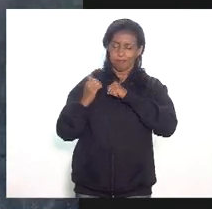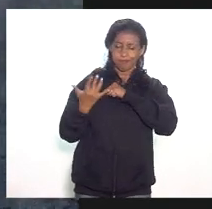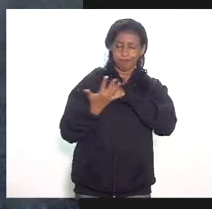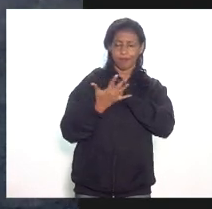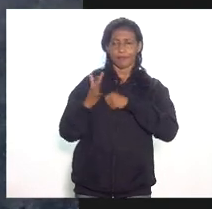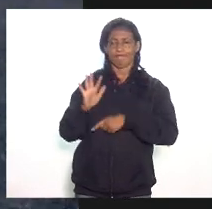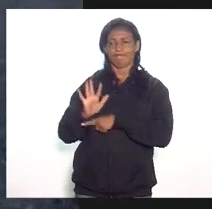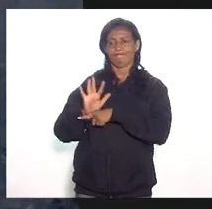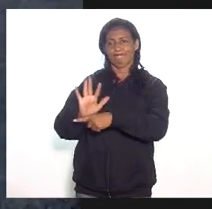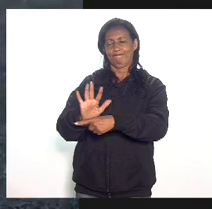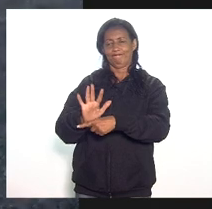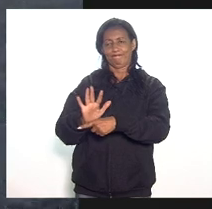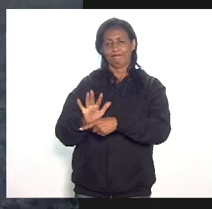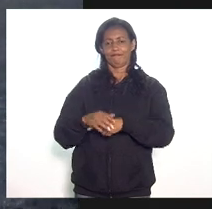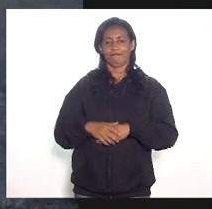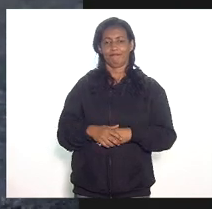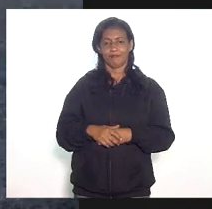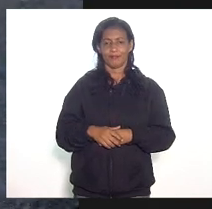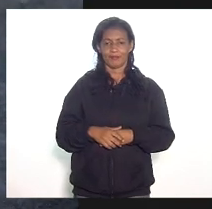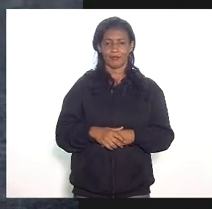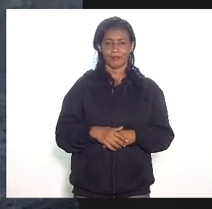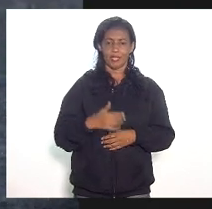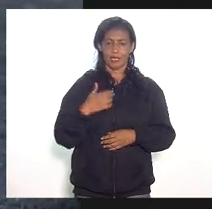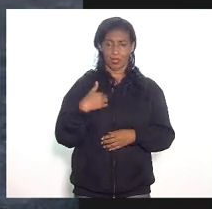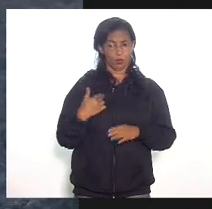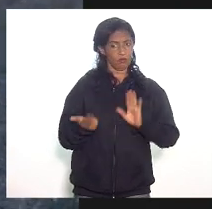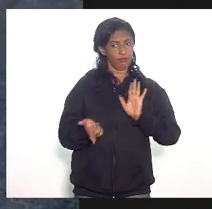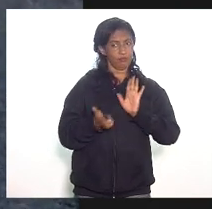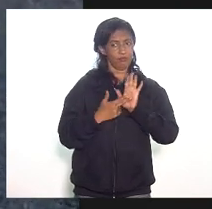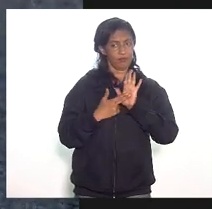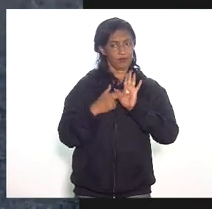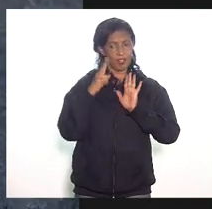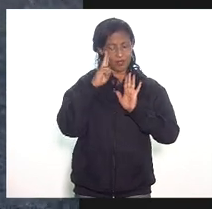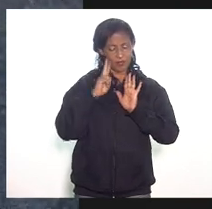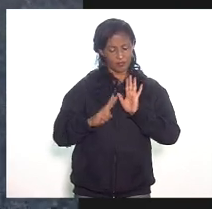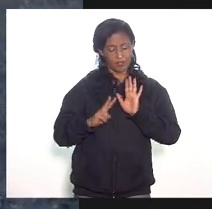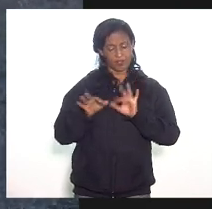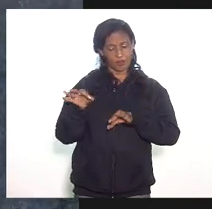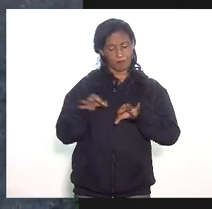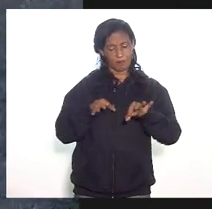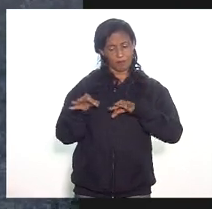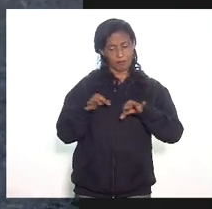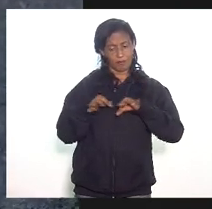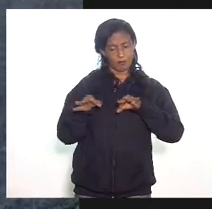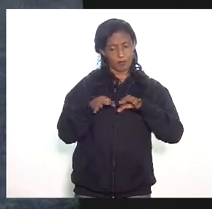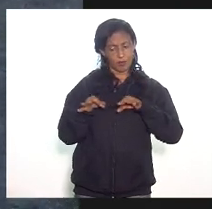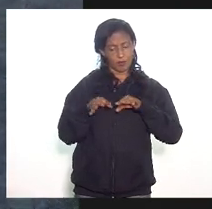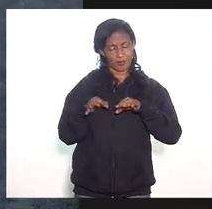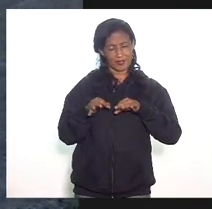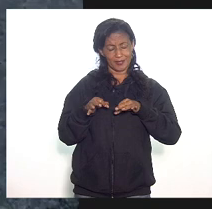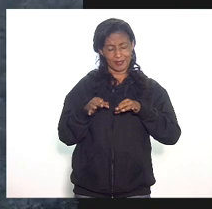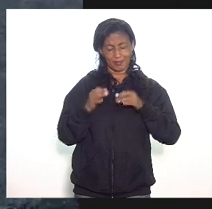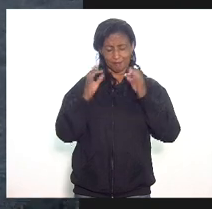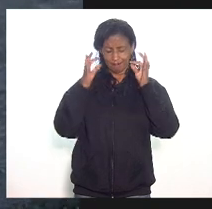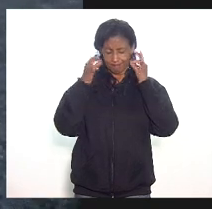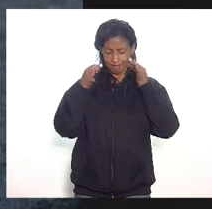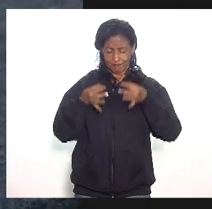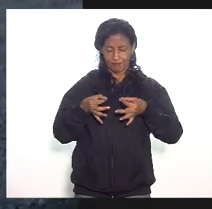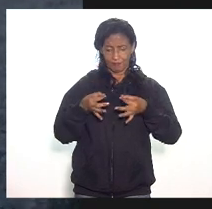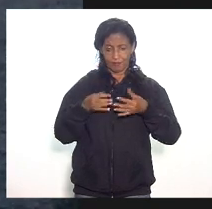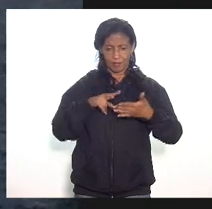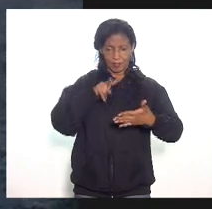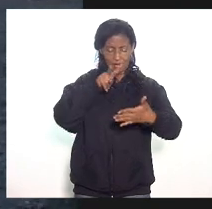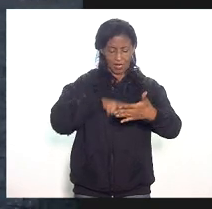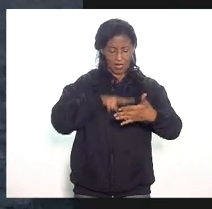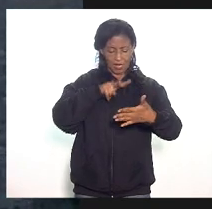cidadão fluminense. Então, confesso que eu recebi esse projeto com bastante espécie, ou seja, bastante espanto, vendo